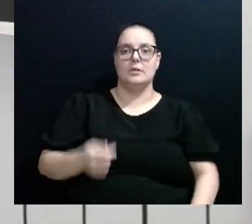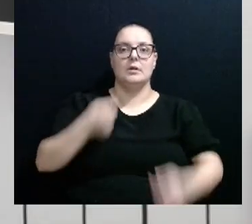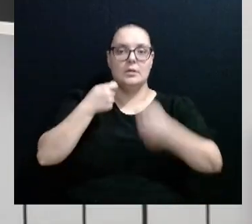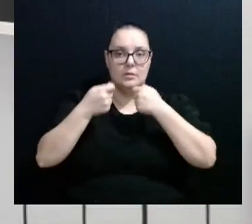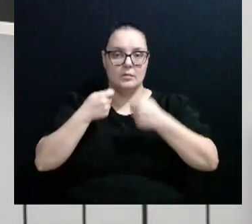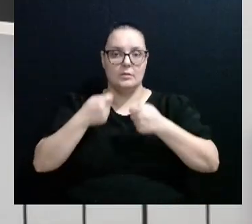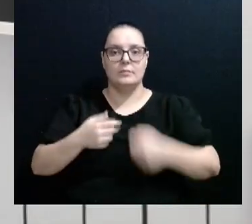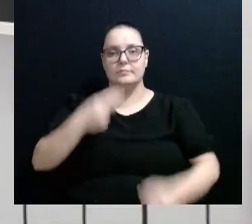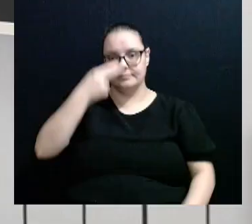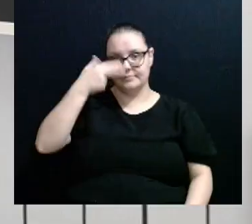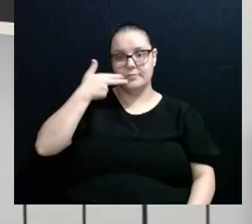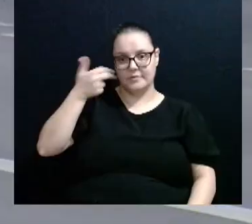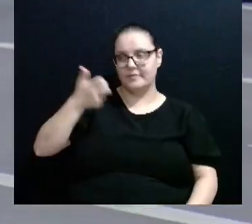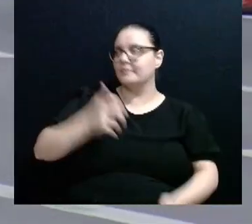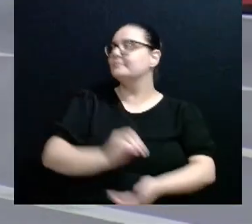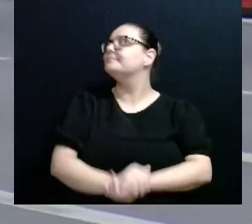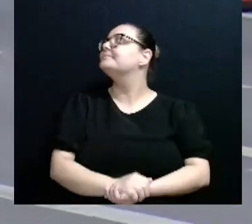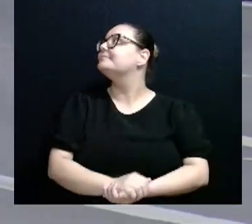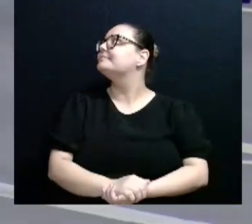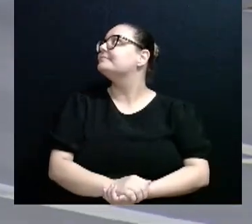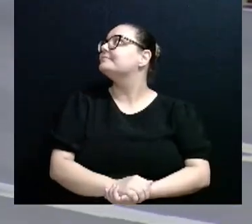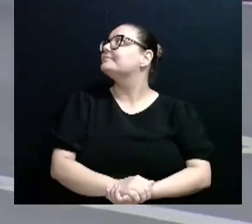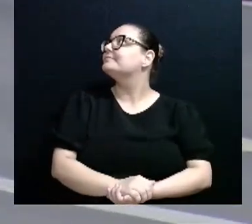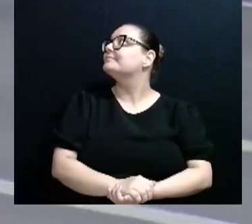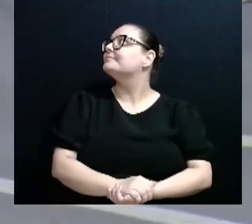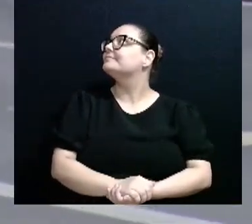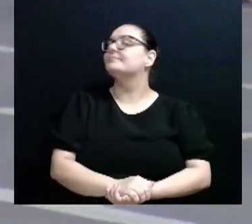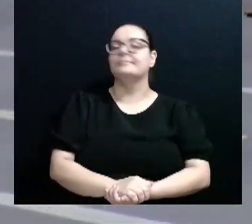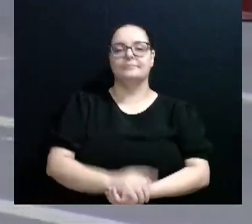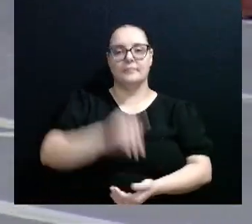Turati. Em uma decisão